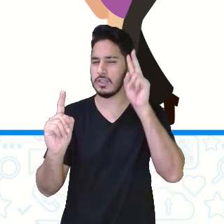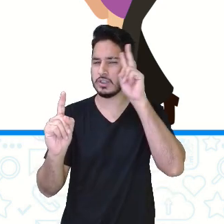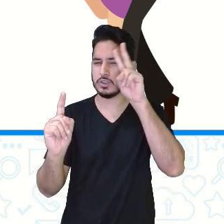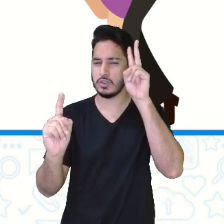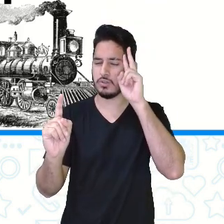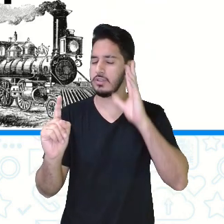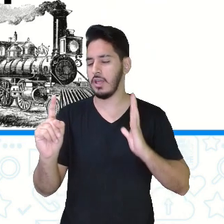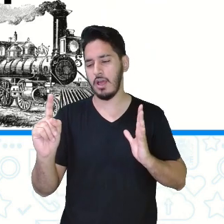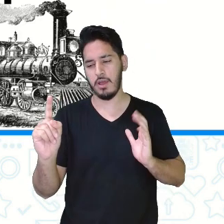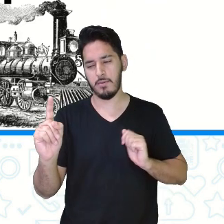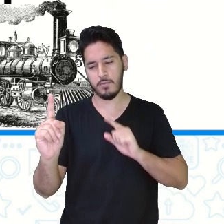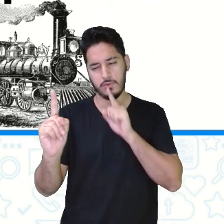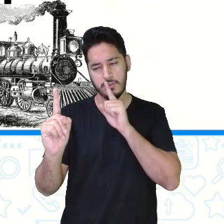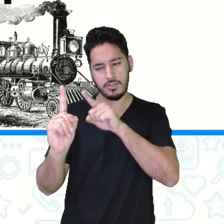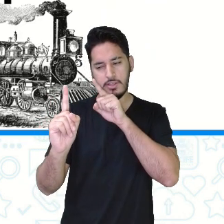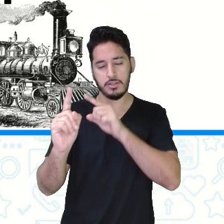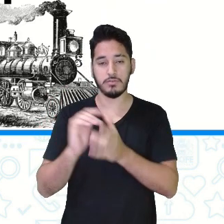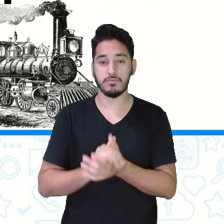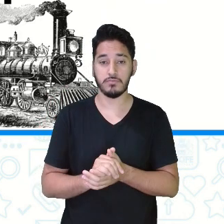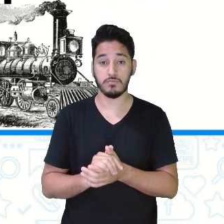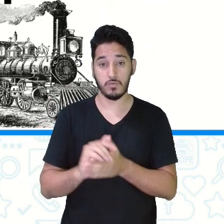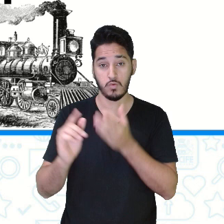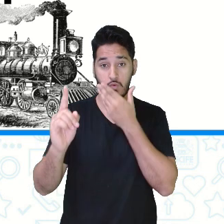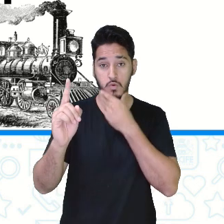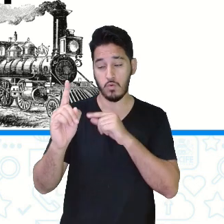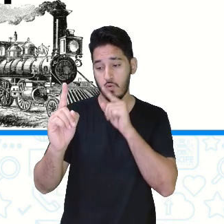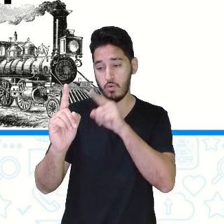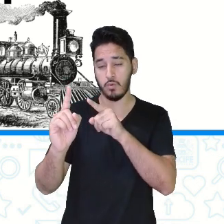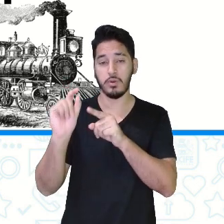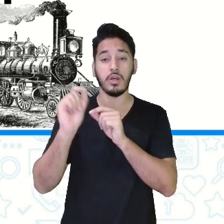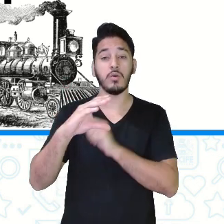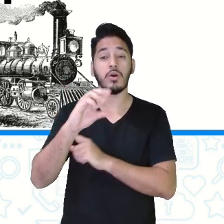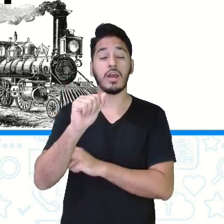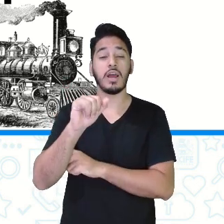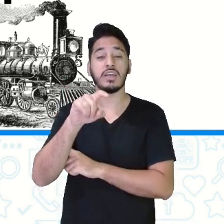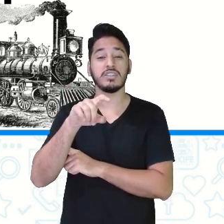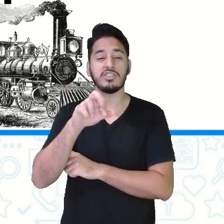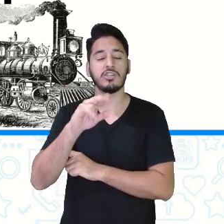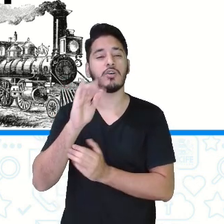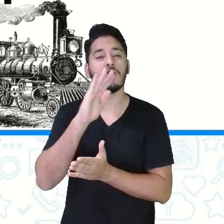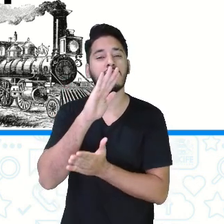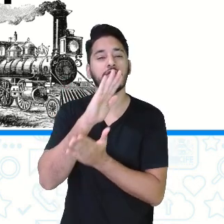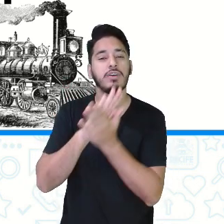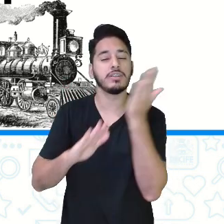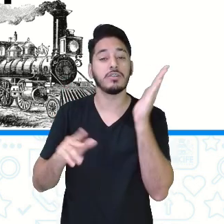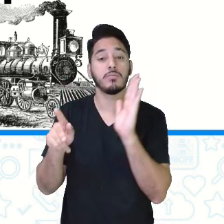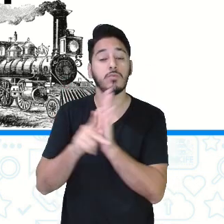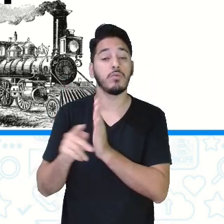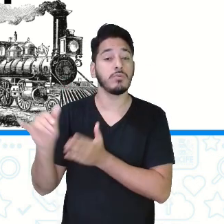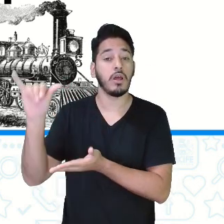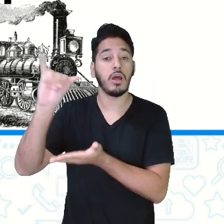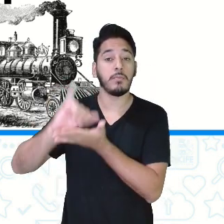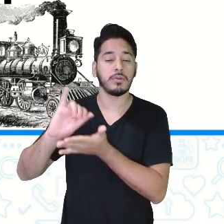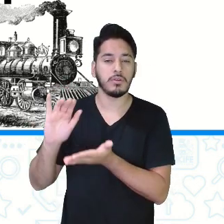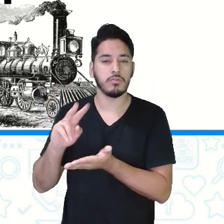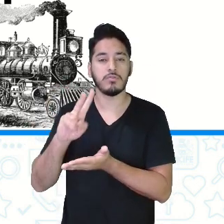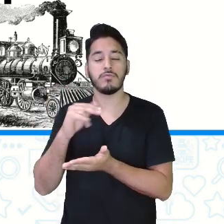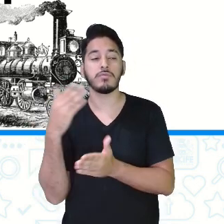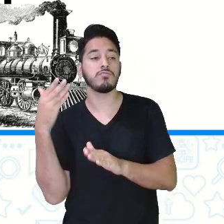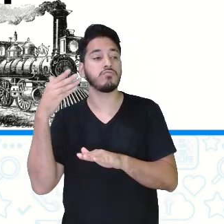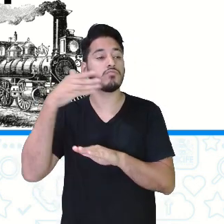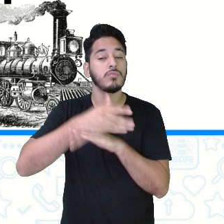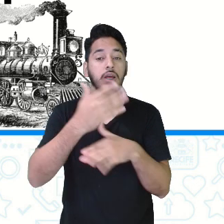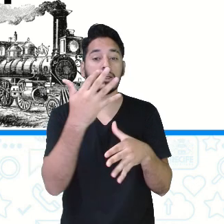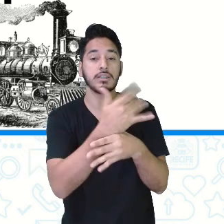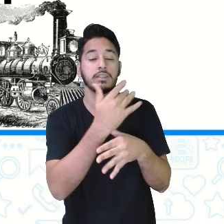de amor. Leôncio era um caixeiro viajante da capital e vinha à